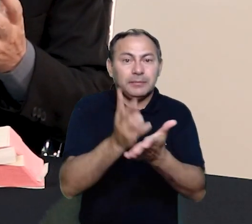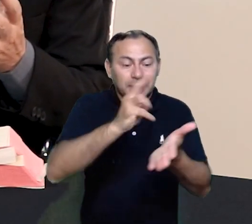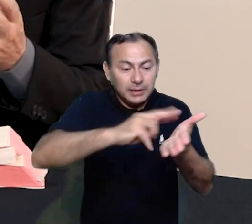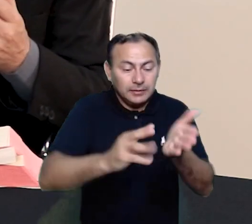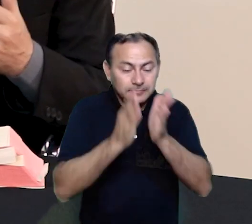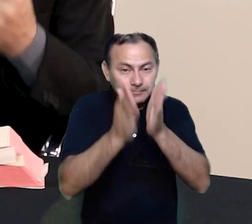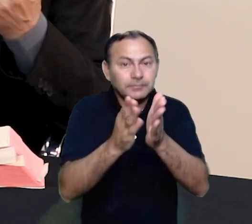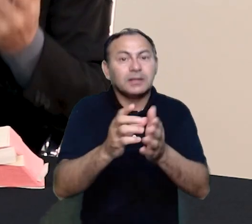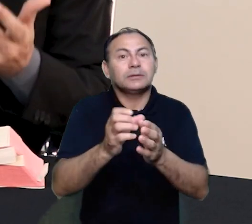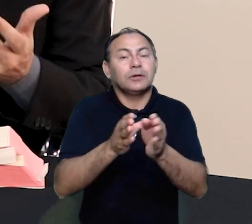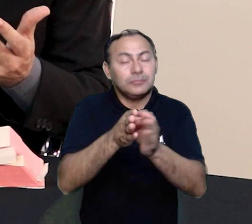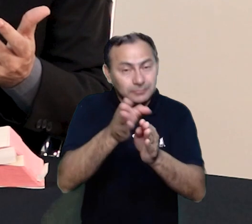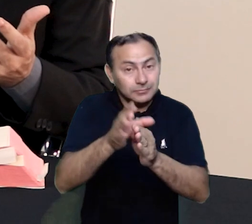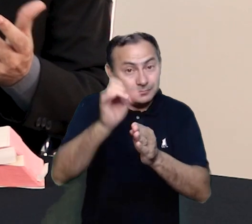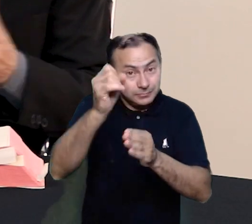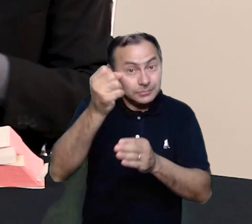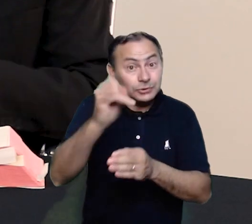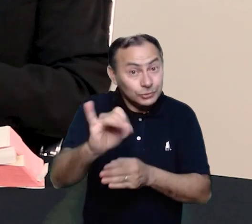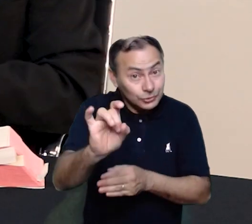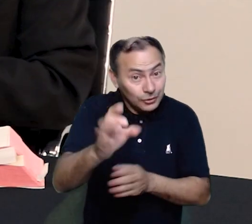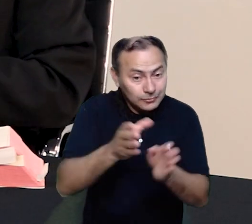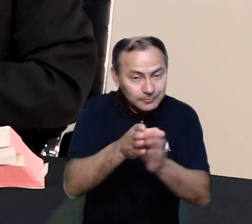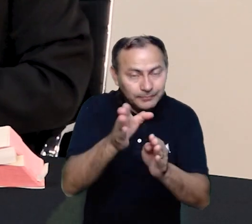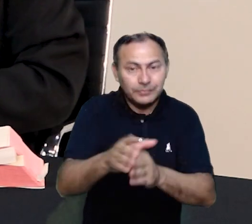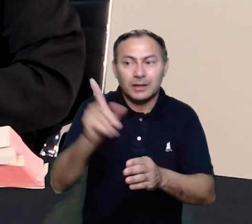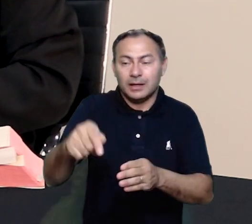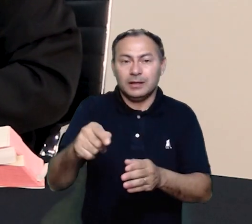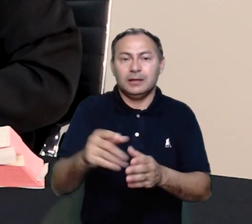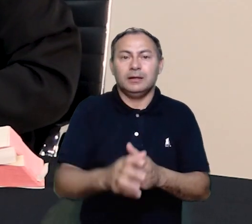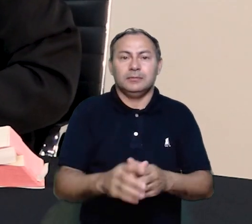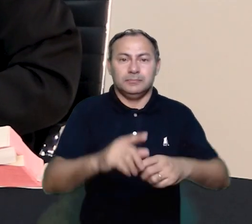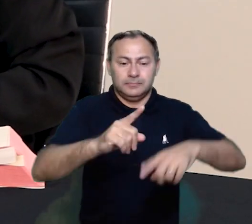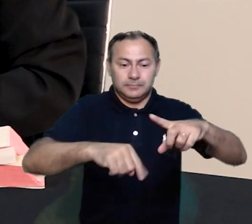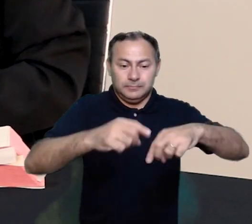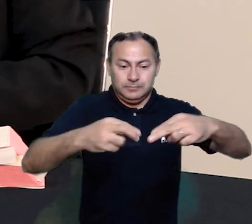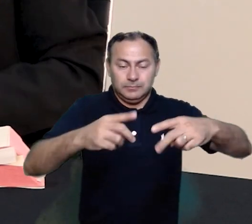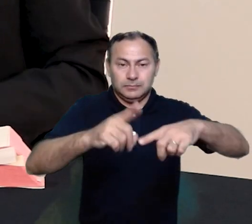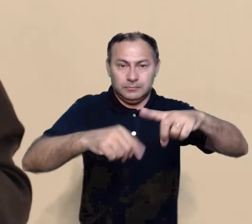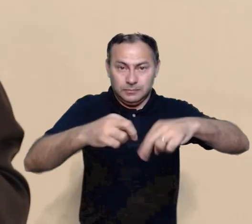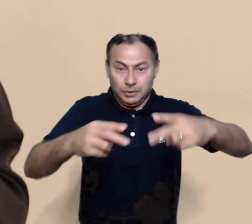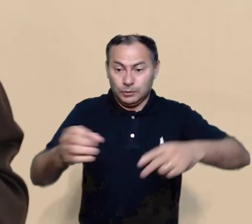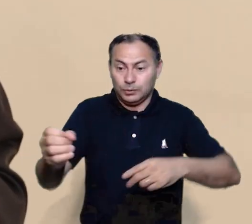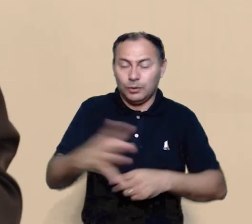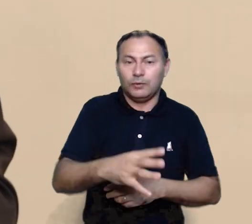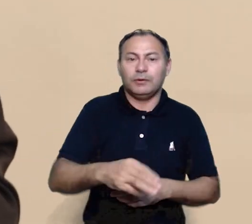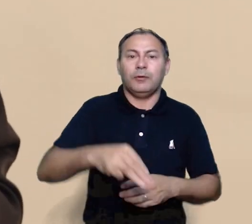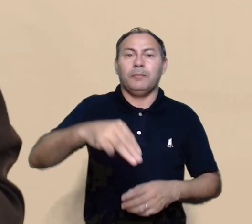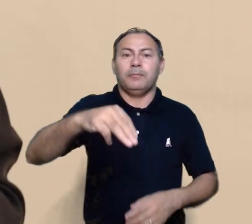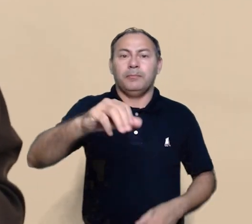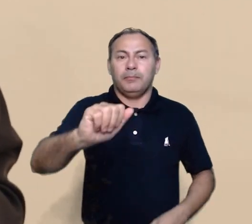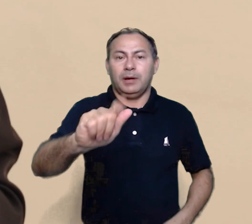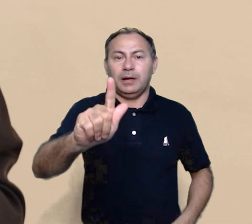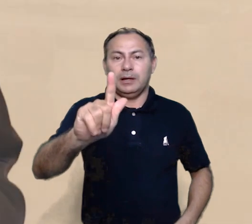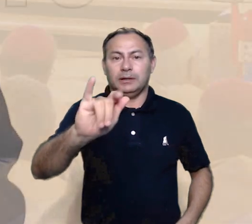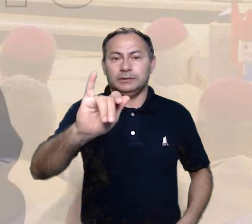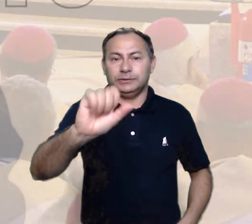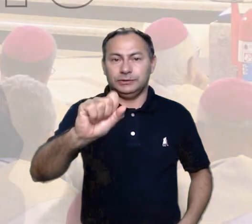subsídio estou dando apenas um aperitivo Então esse esse elemento novo é o